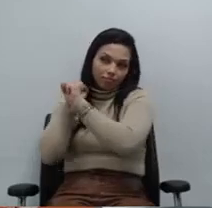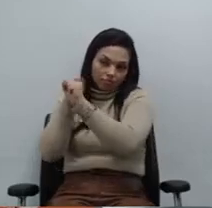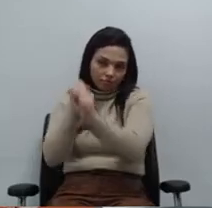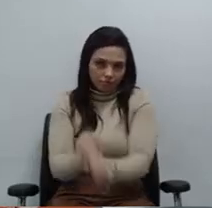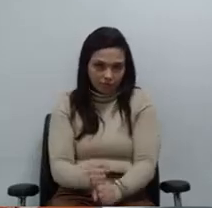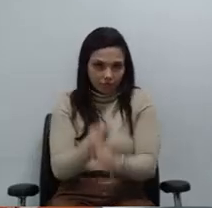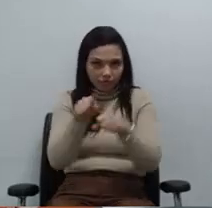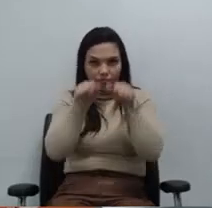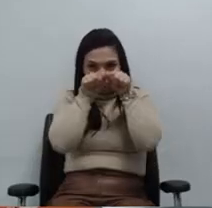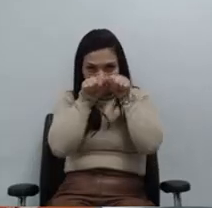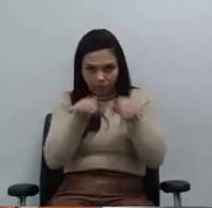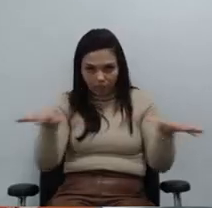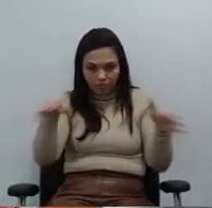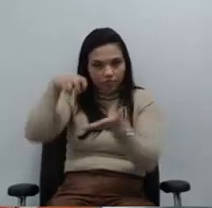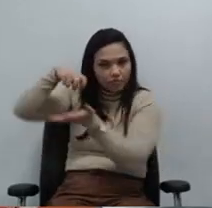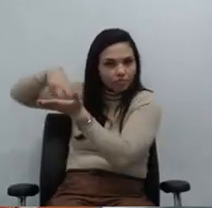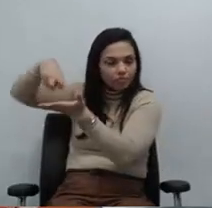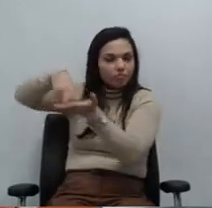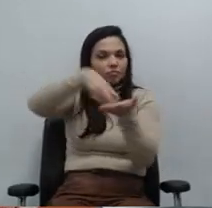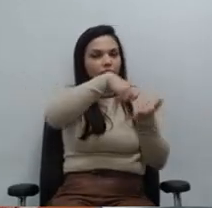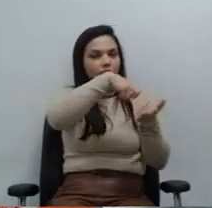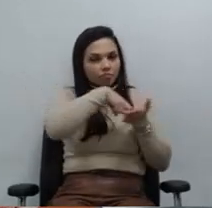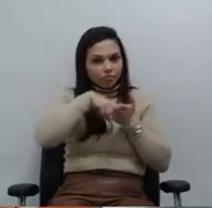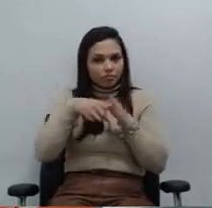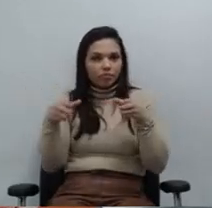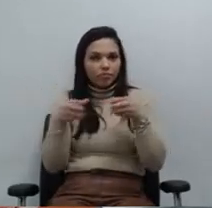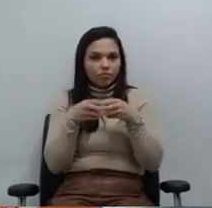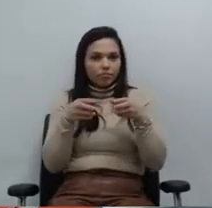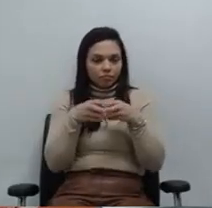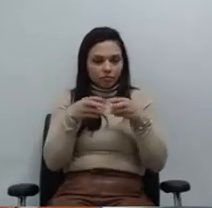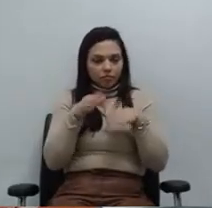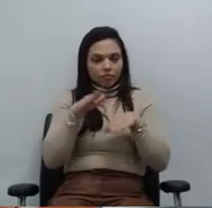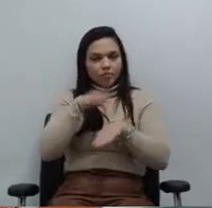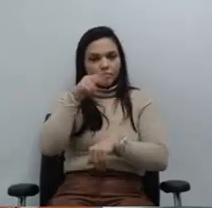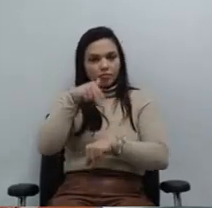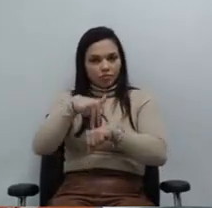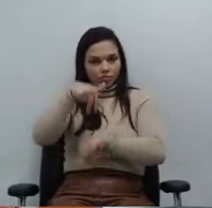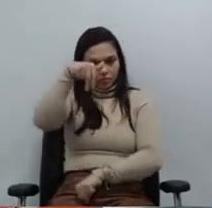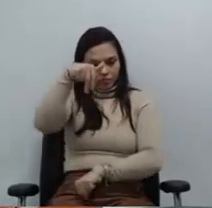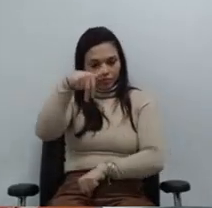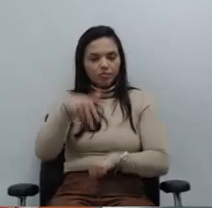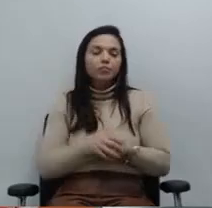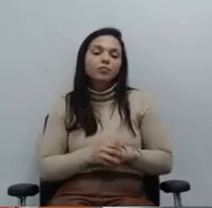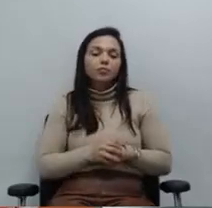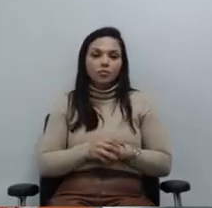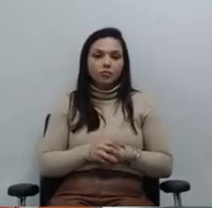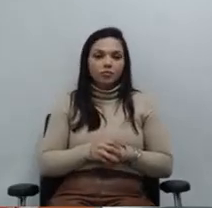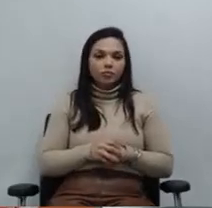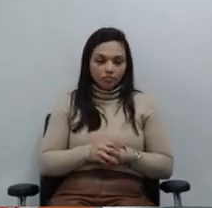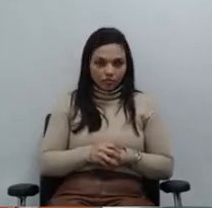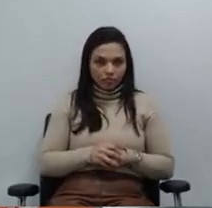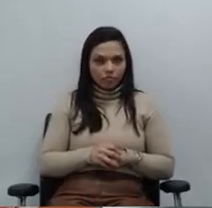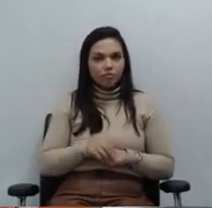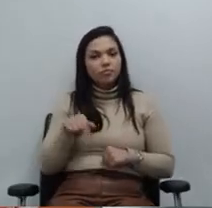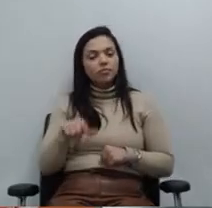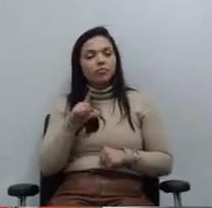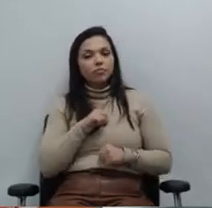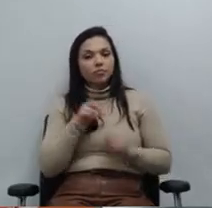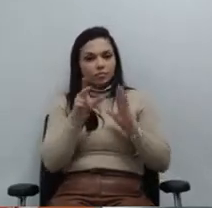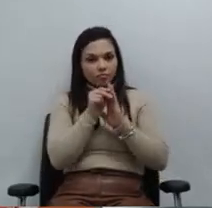de alastramento punitivo, afetando diretamente os grupos mais vulneráveis, fecha aspas. O pedido encontra respaldo no